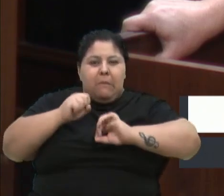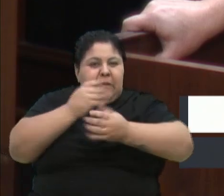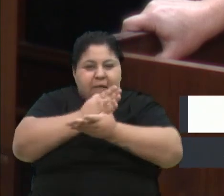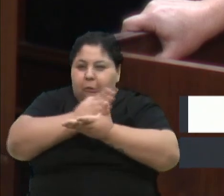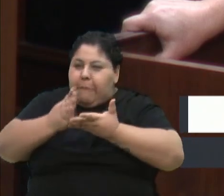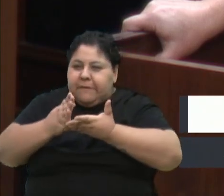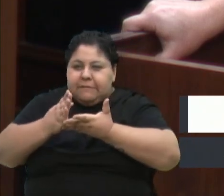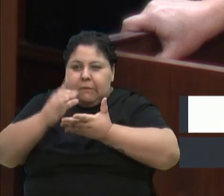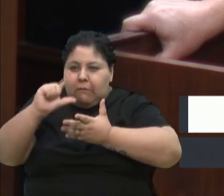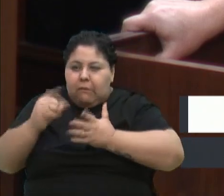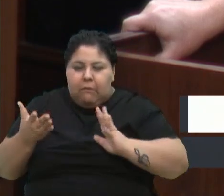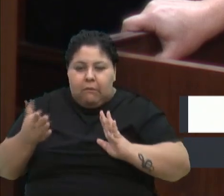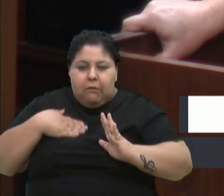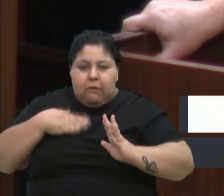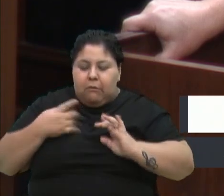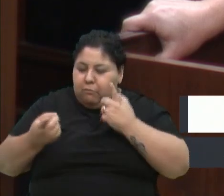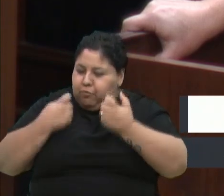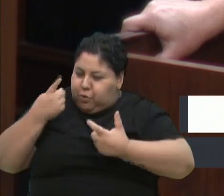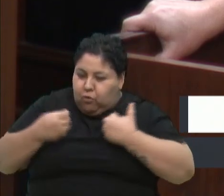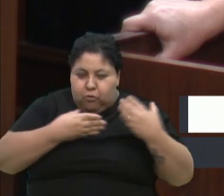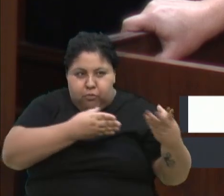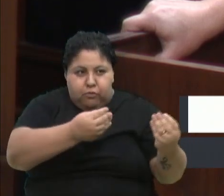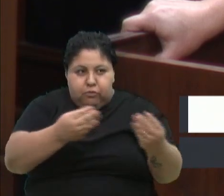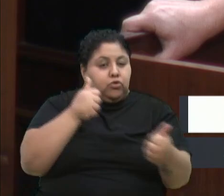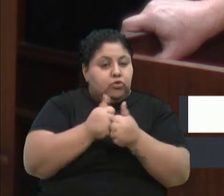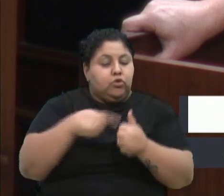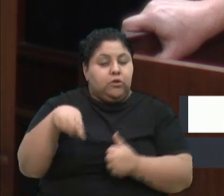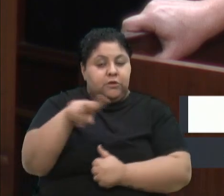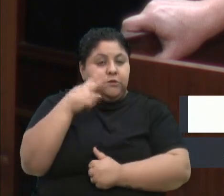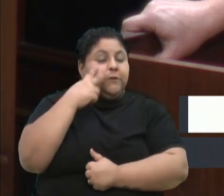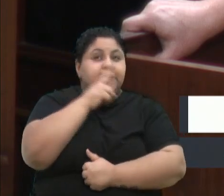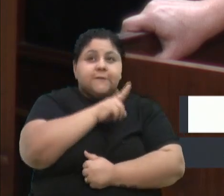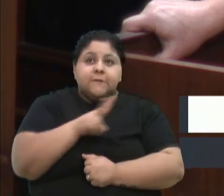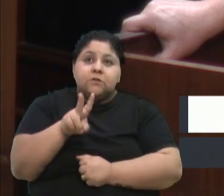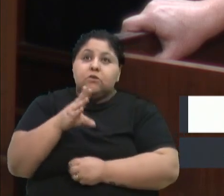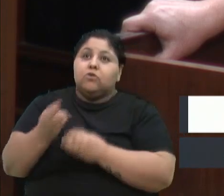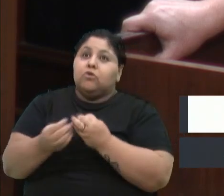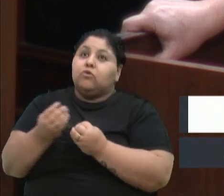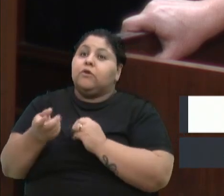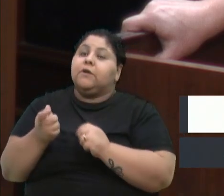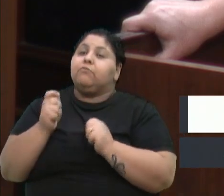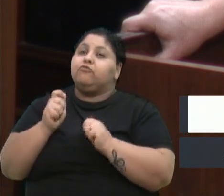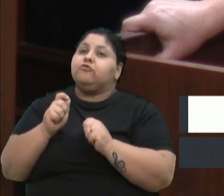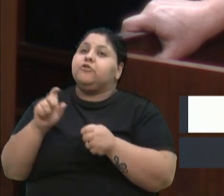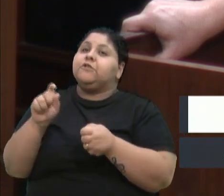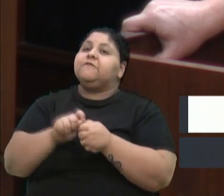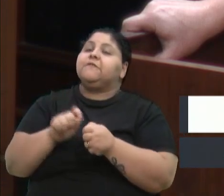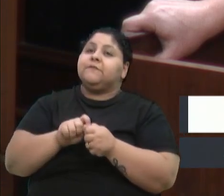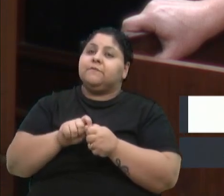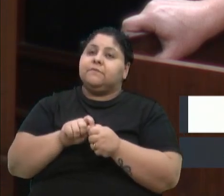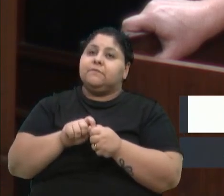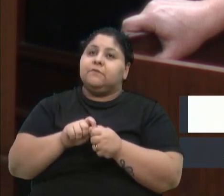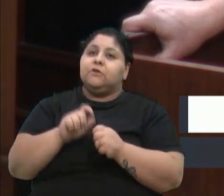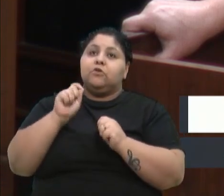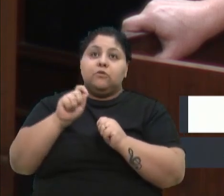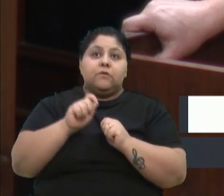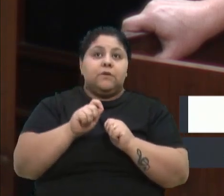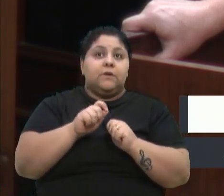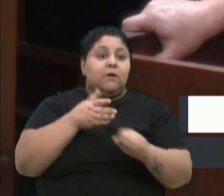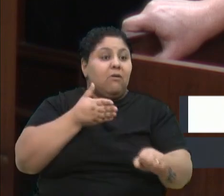Obrigado, senhor presidente. Não poderia deixar de falar aqui que, com as falas dos vereadores e nós tocando na